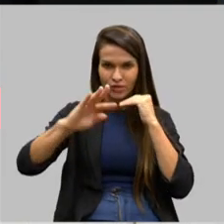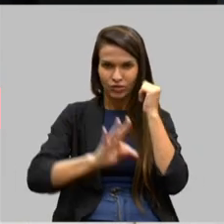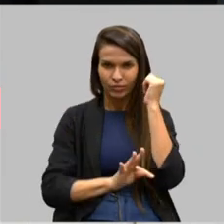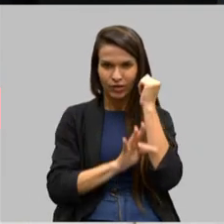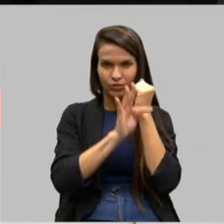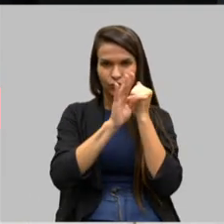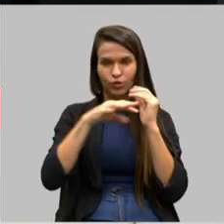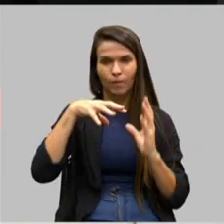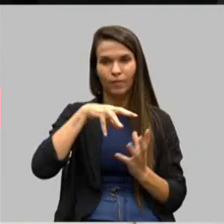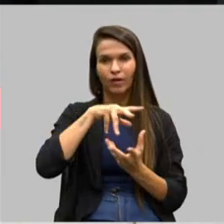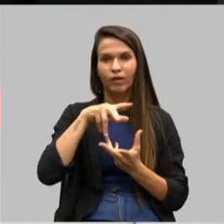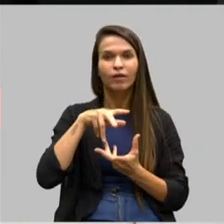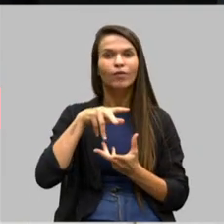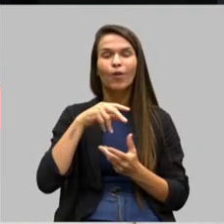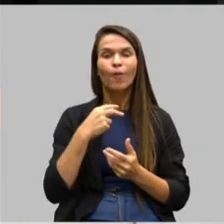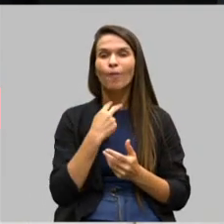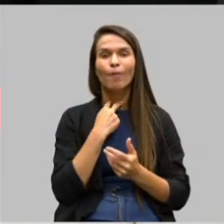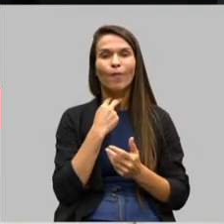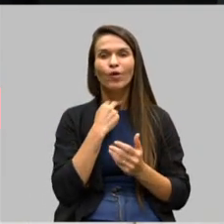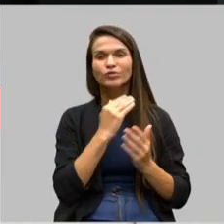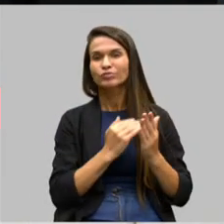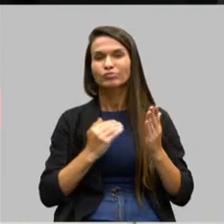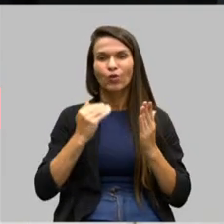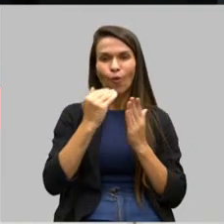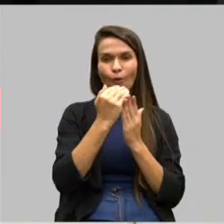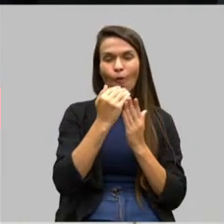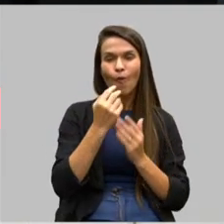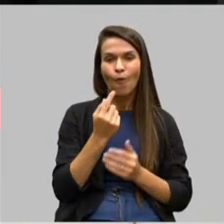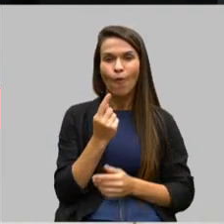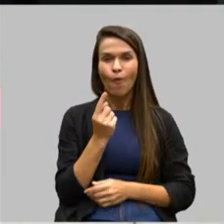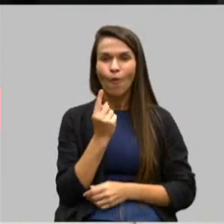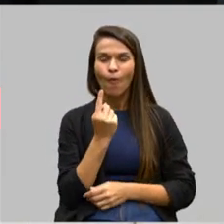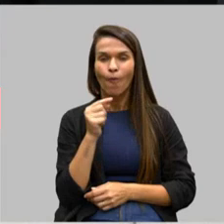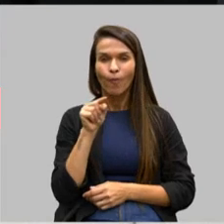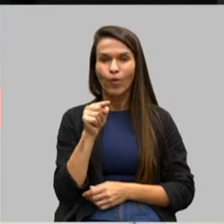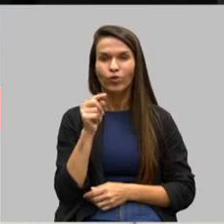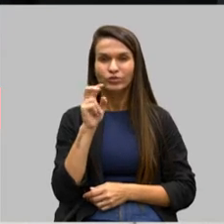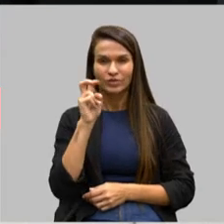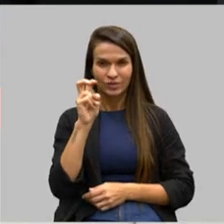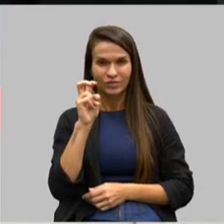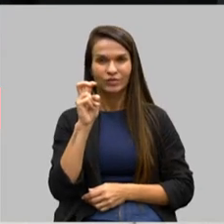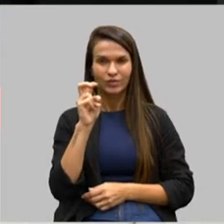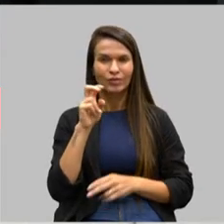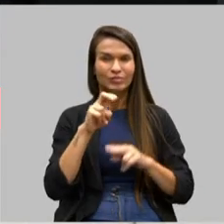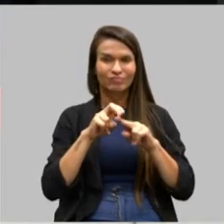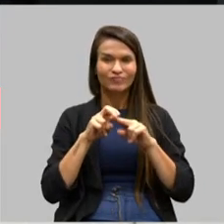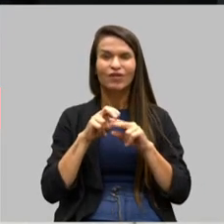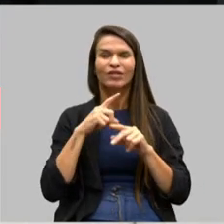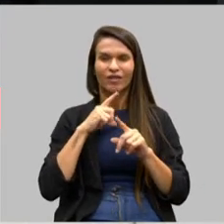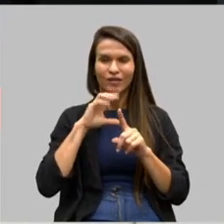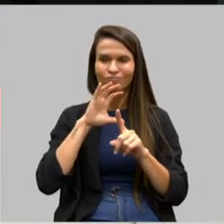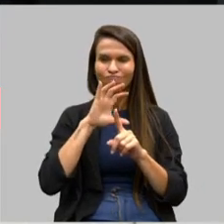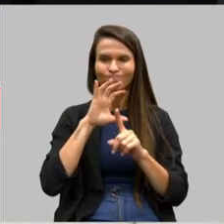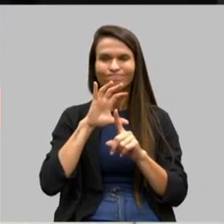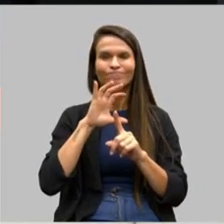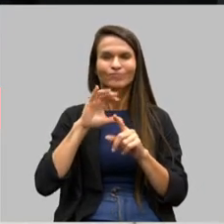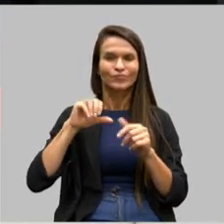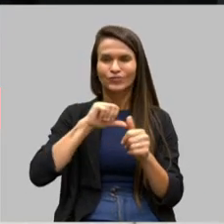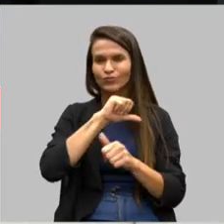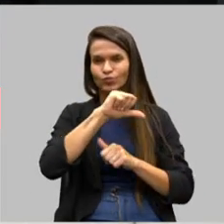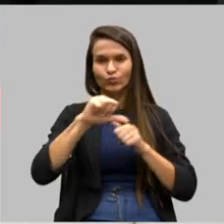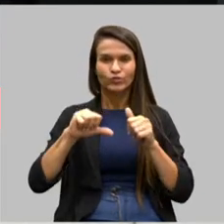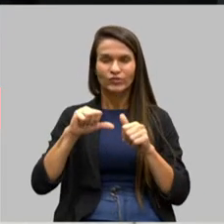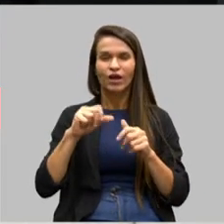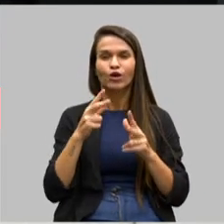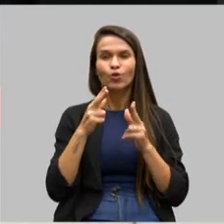não pode ultrapassar 1,5 graus. Por quê? Porque nós vamos ter efeitos irreversíveis, como o degelo das regiões polares,